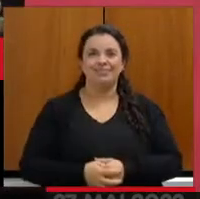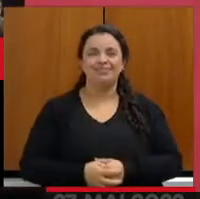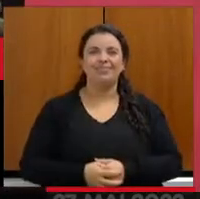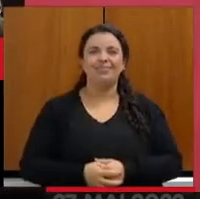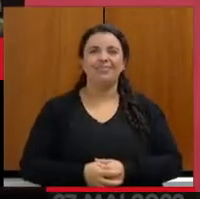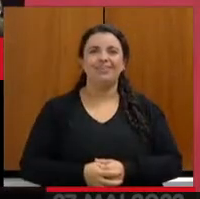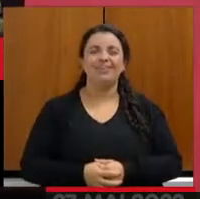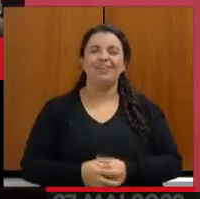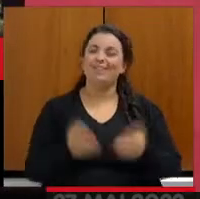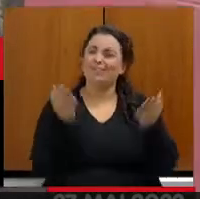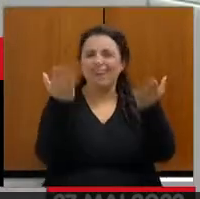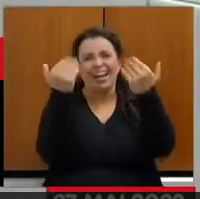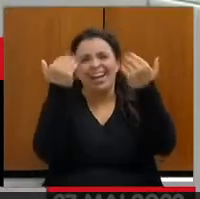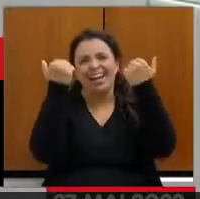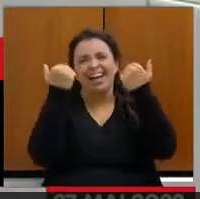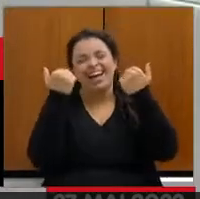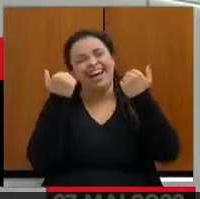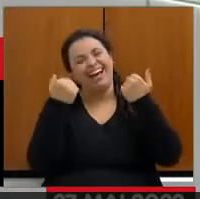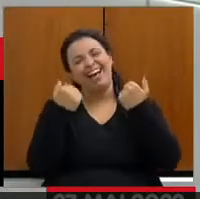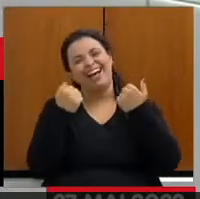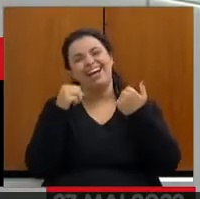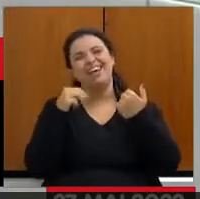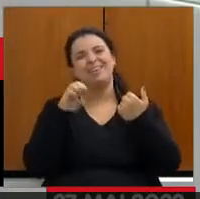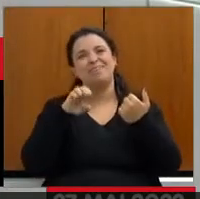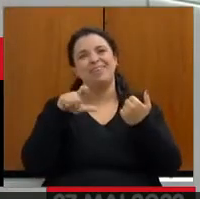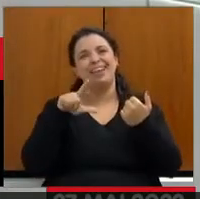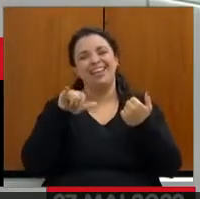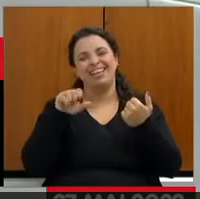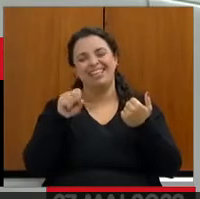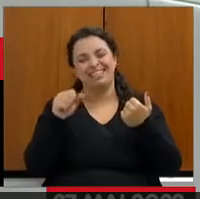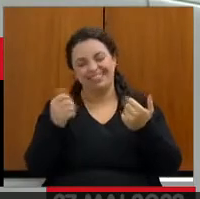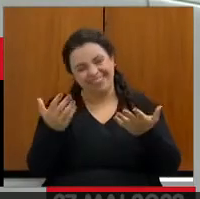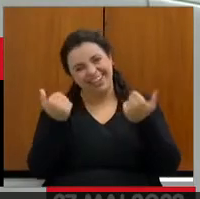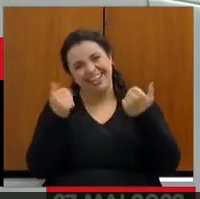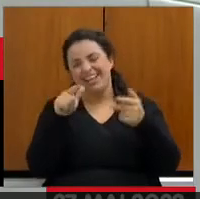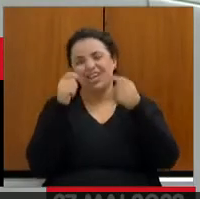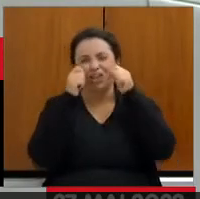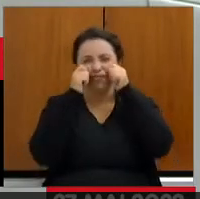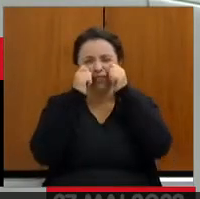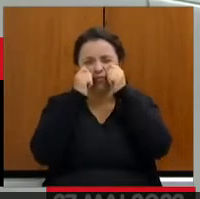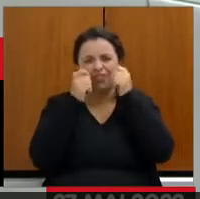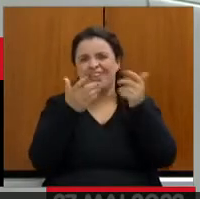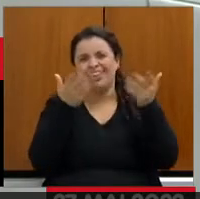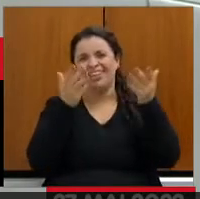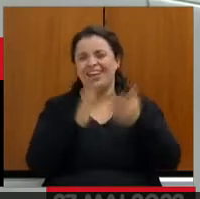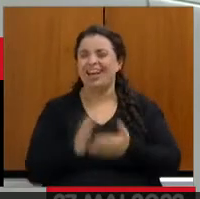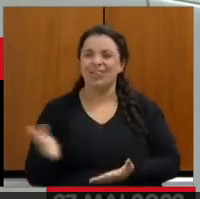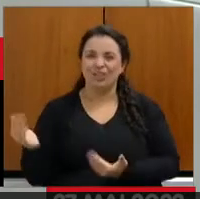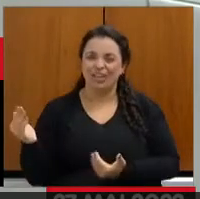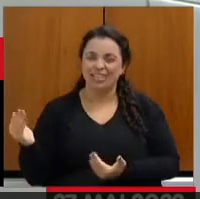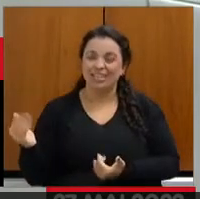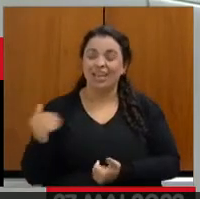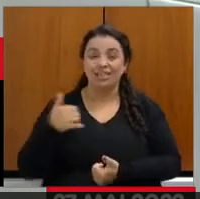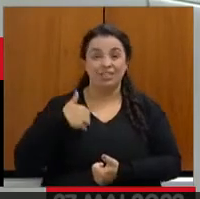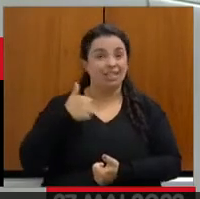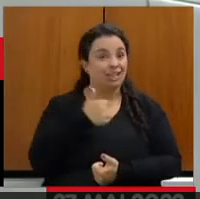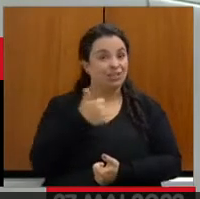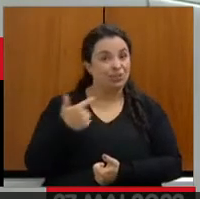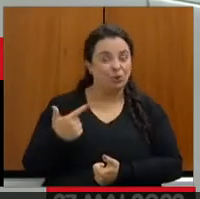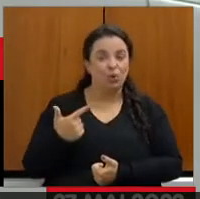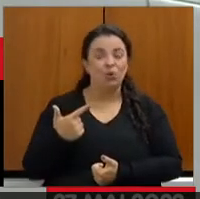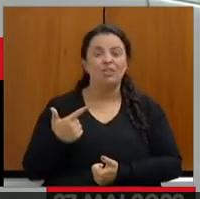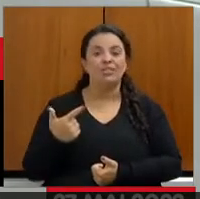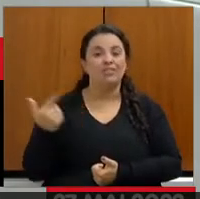e vem cá Melissa foi gente que gracinha Nossa adolescente de 12 anos de idade